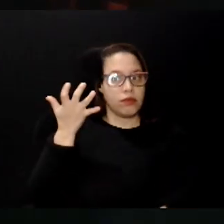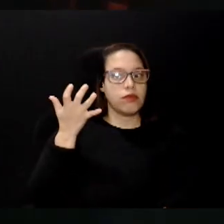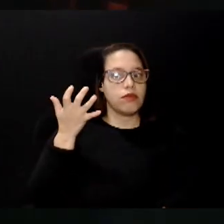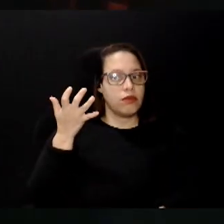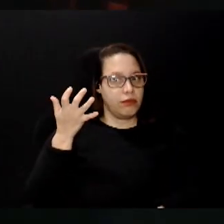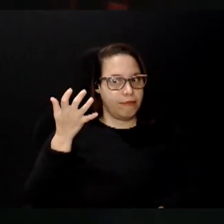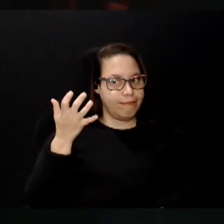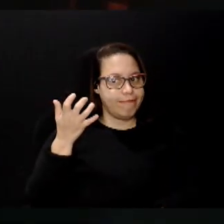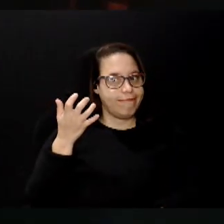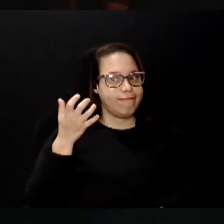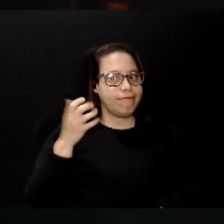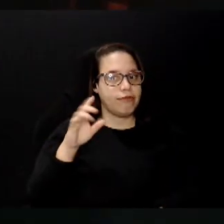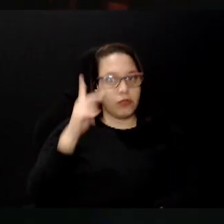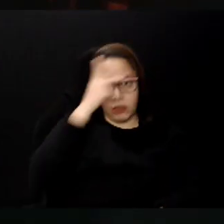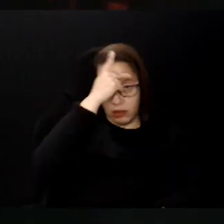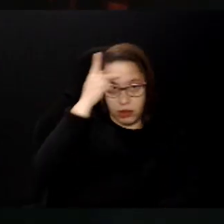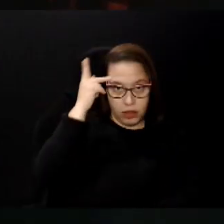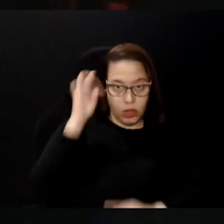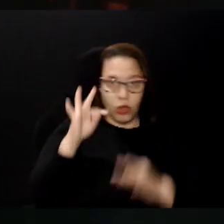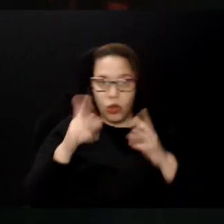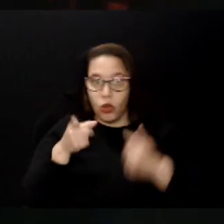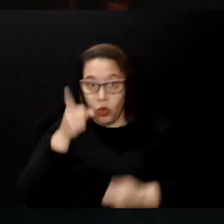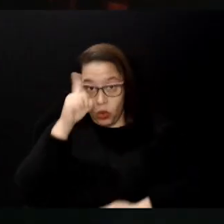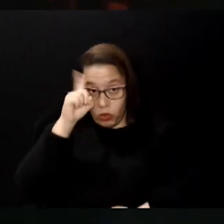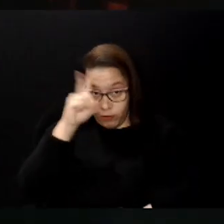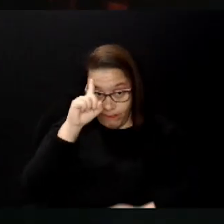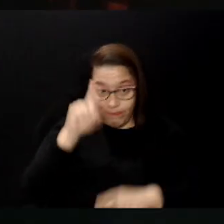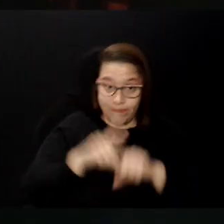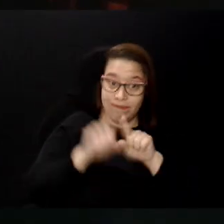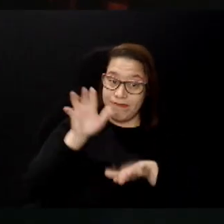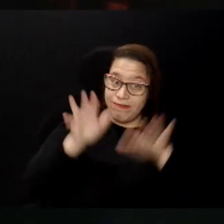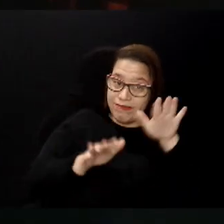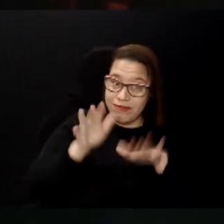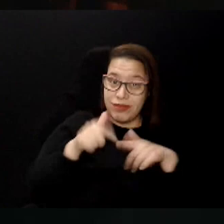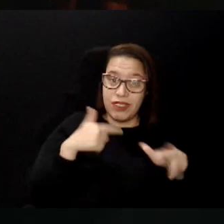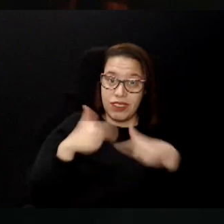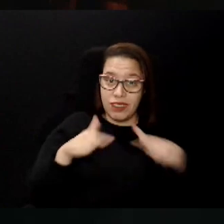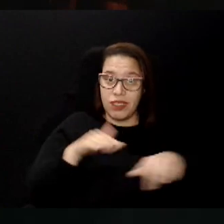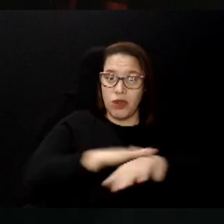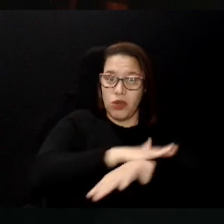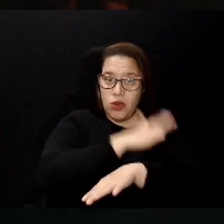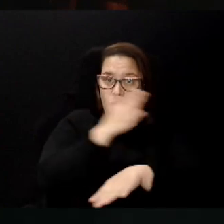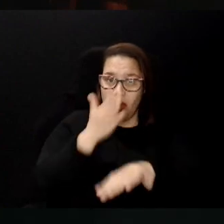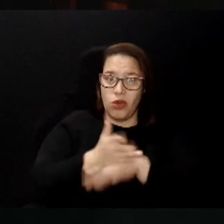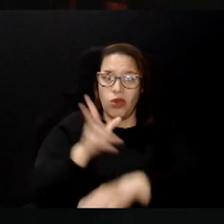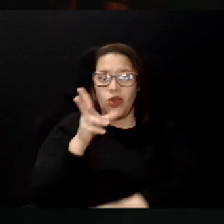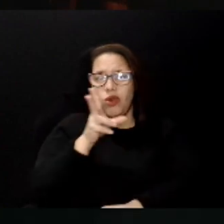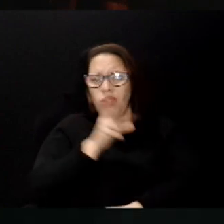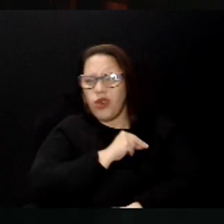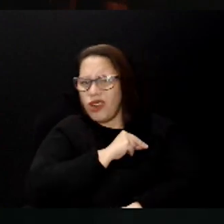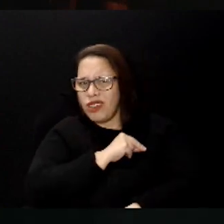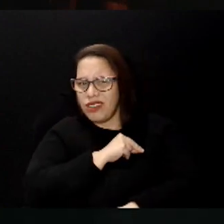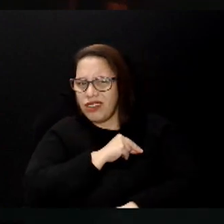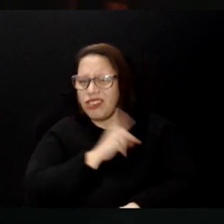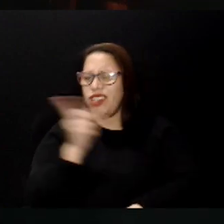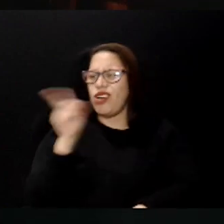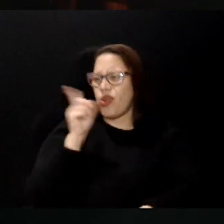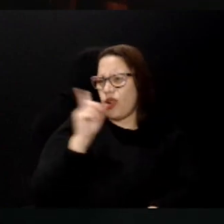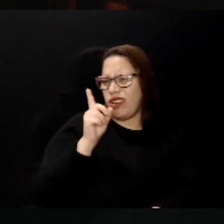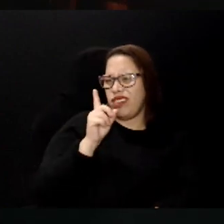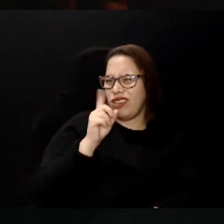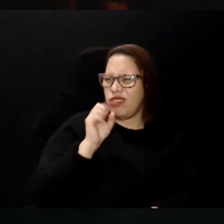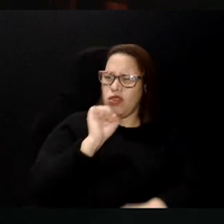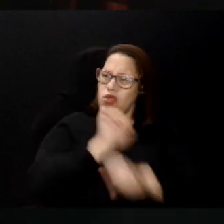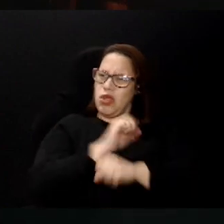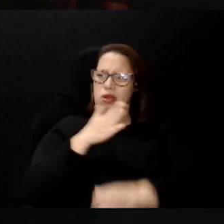todo mundo, não todos os dias, né? Mas de vez em quando você trabalha o dia inteiro, você fala assim, nossa, mas não, eu vou dar um tempo para mim